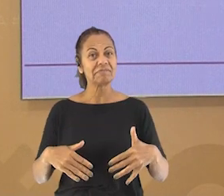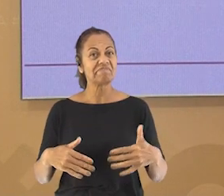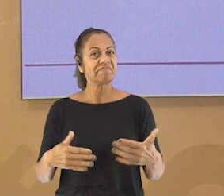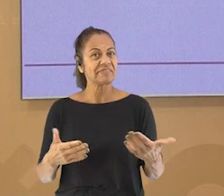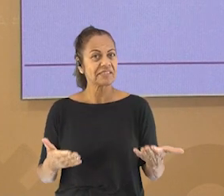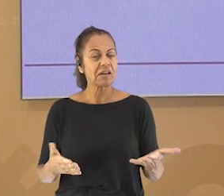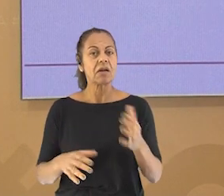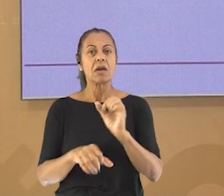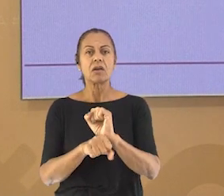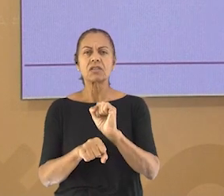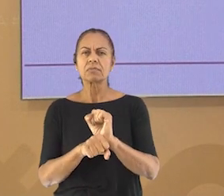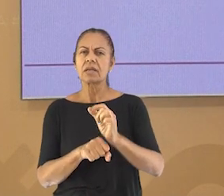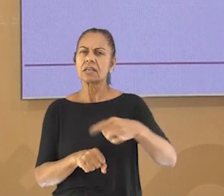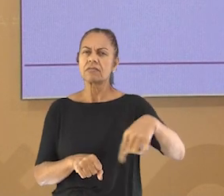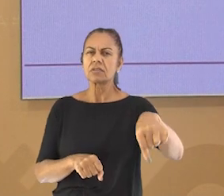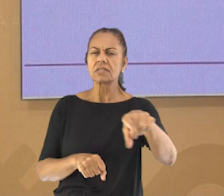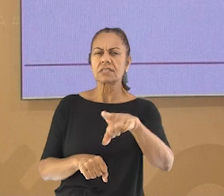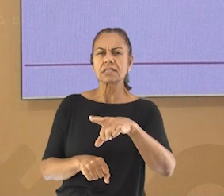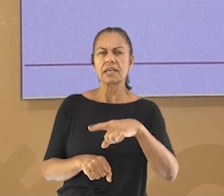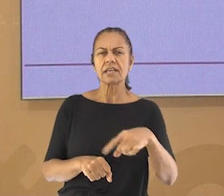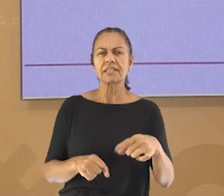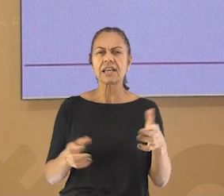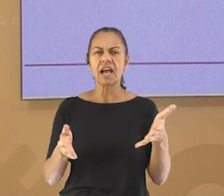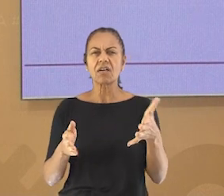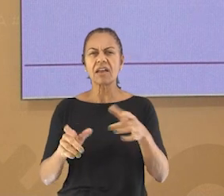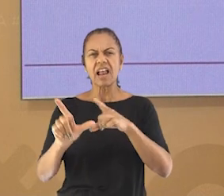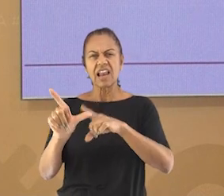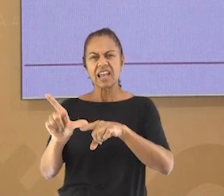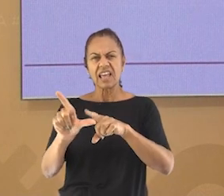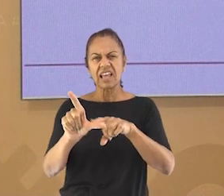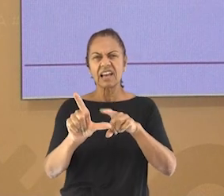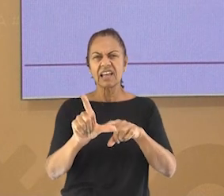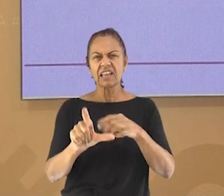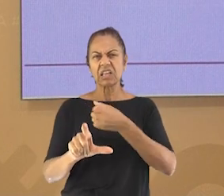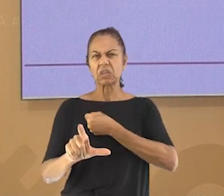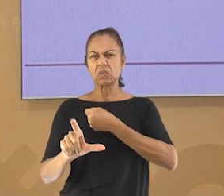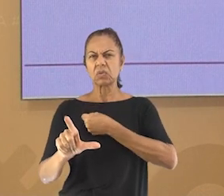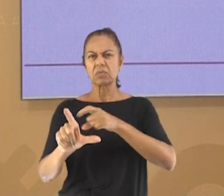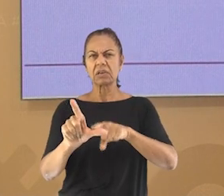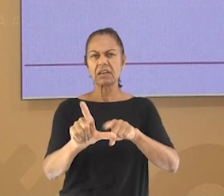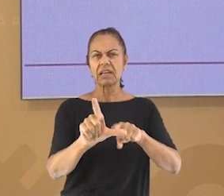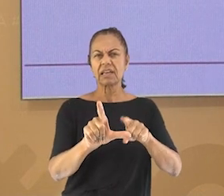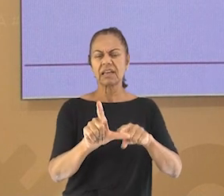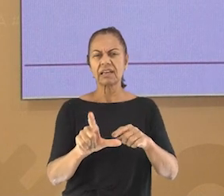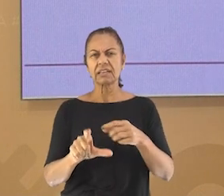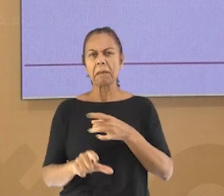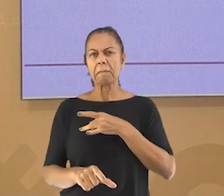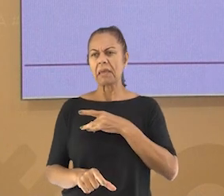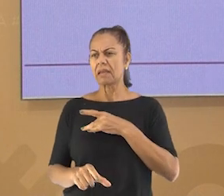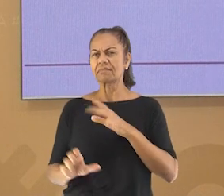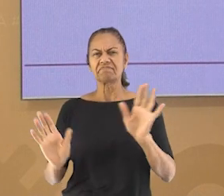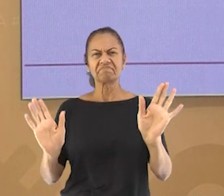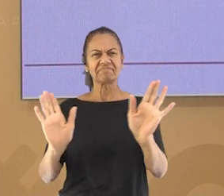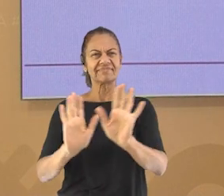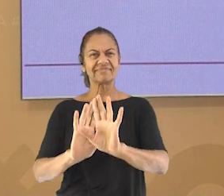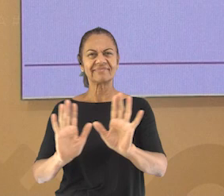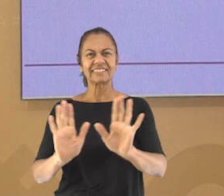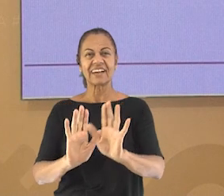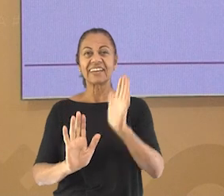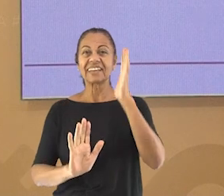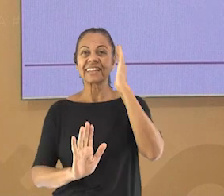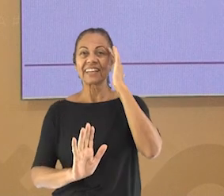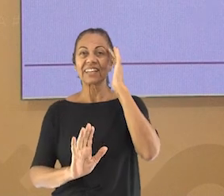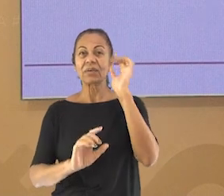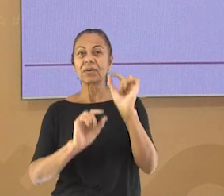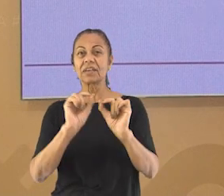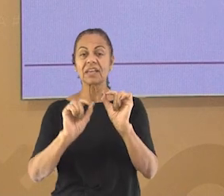essa aula você comece a perder o medo das letras que aparecem no meio das contas e que tenham compreendido que